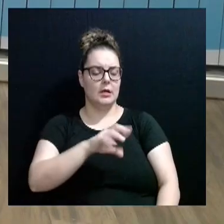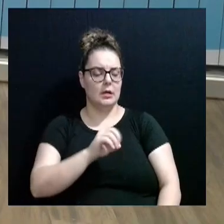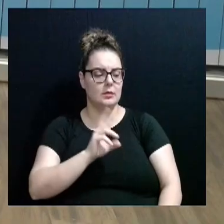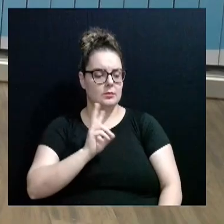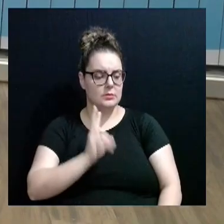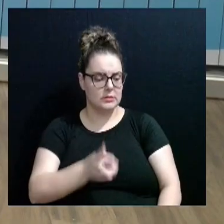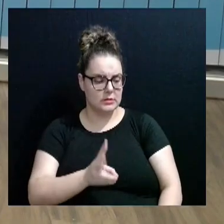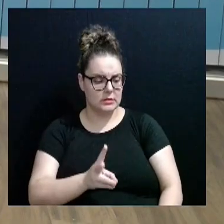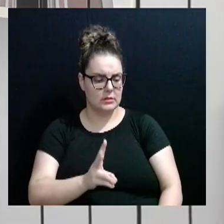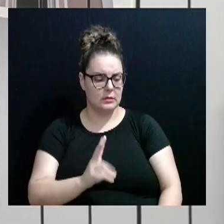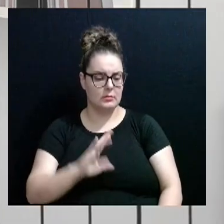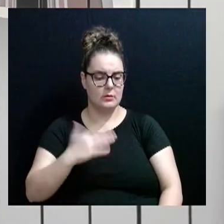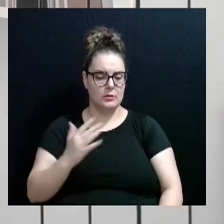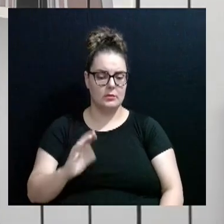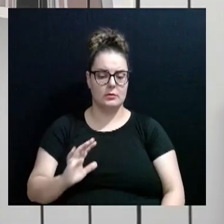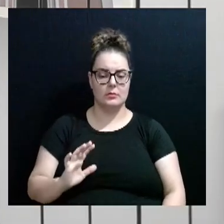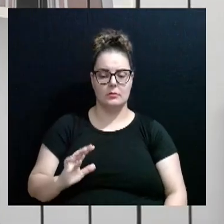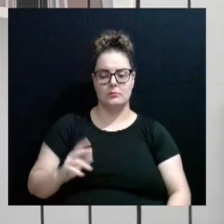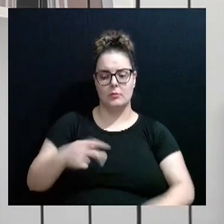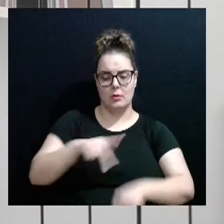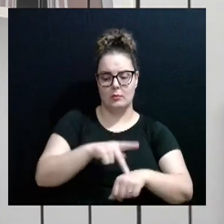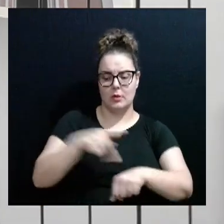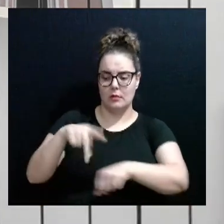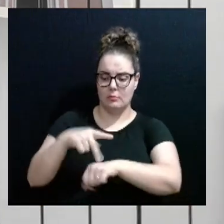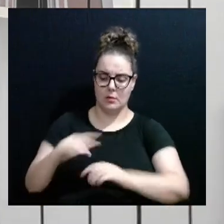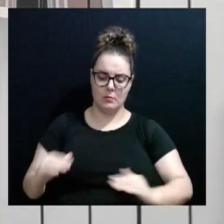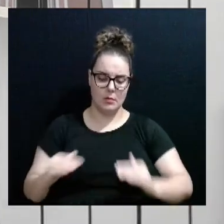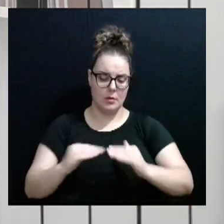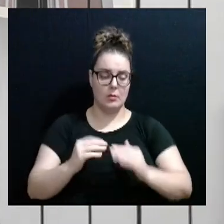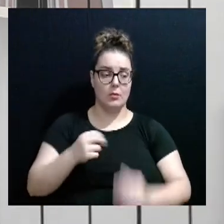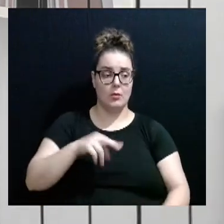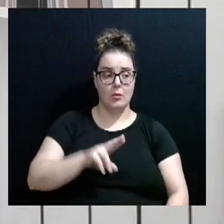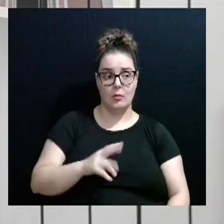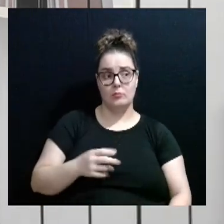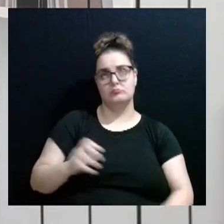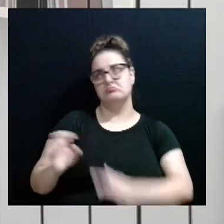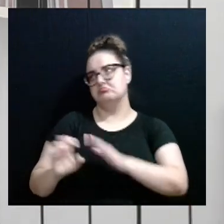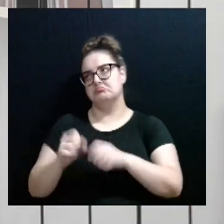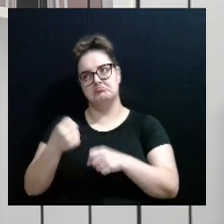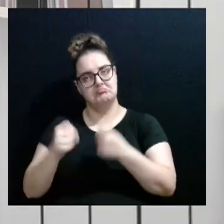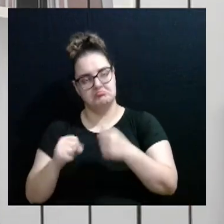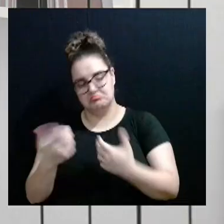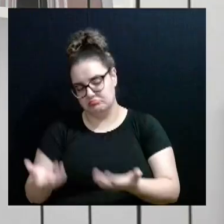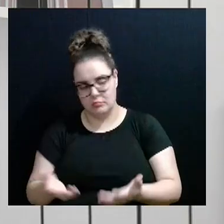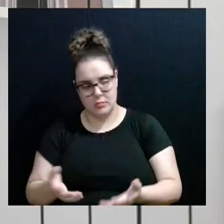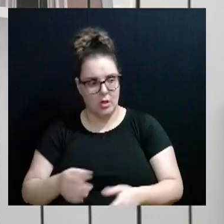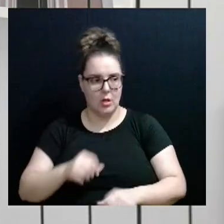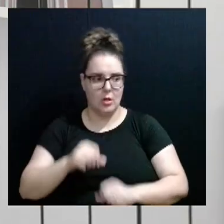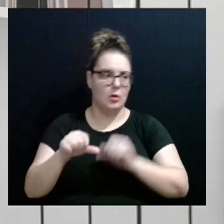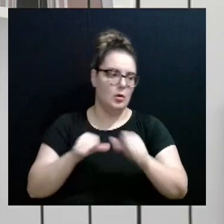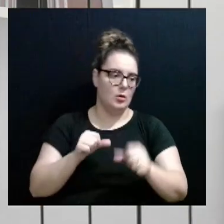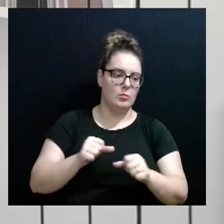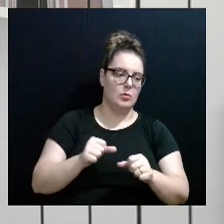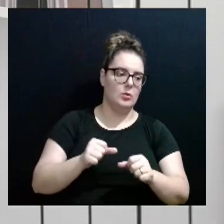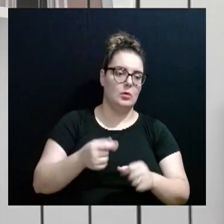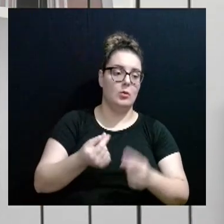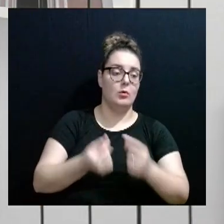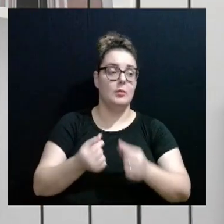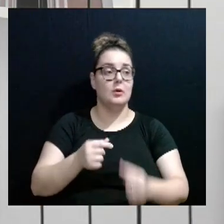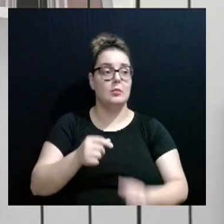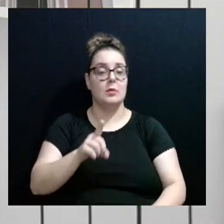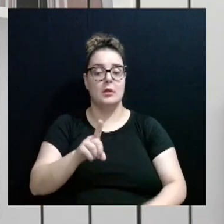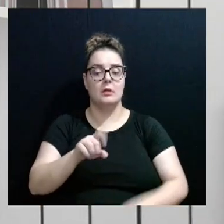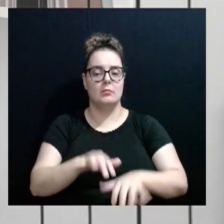acordo entre países ou quando alguma empresa modifica, sei lá, o preço para as distribuidoras, gera uma expectativa